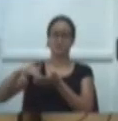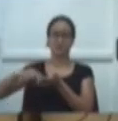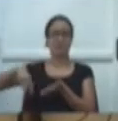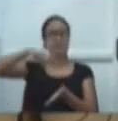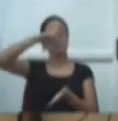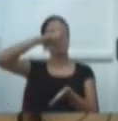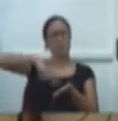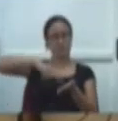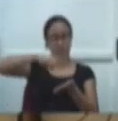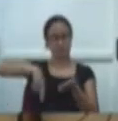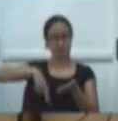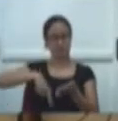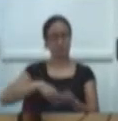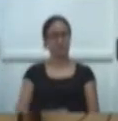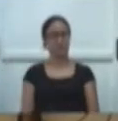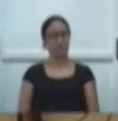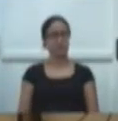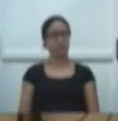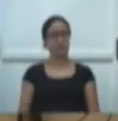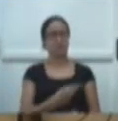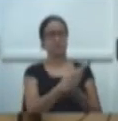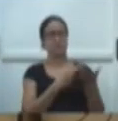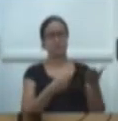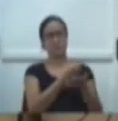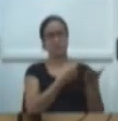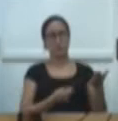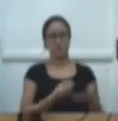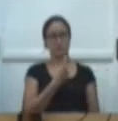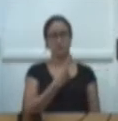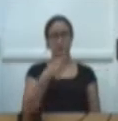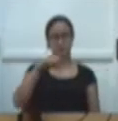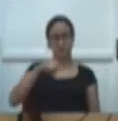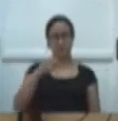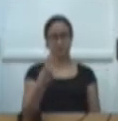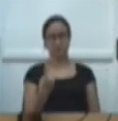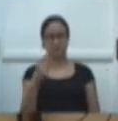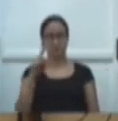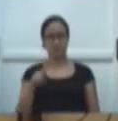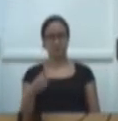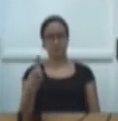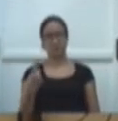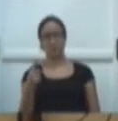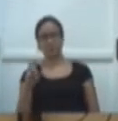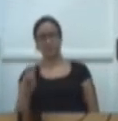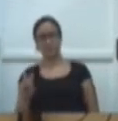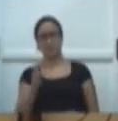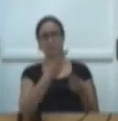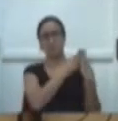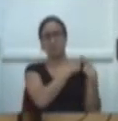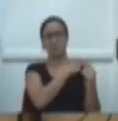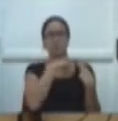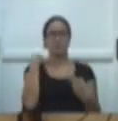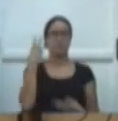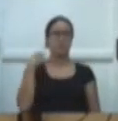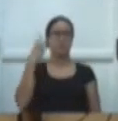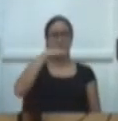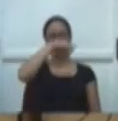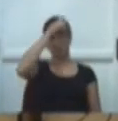o requerimento. Requerimento 191/2015, autora, vereadora doutora Mayra da